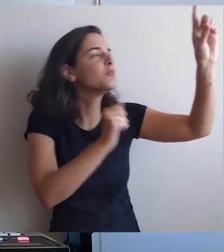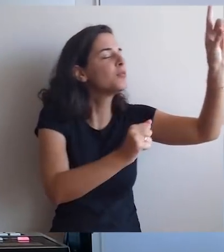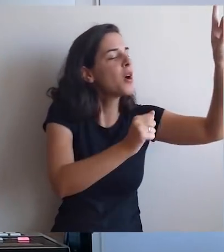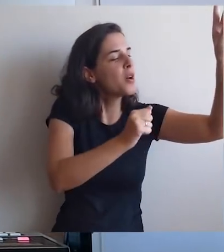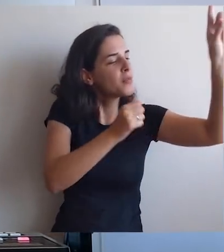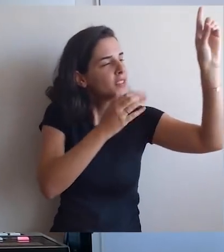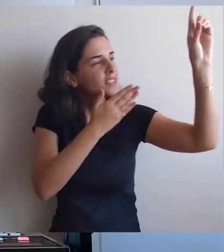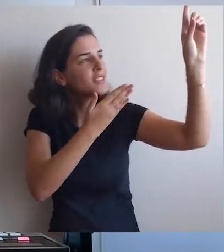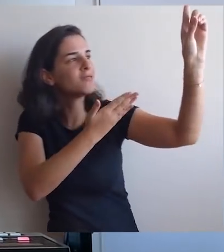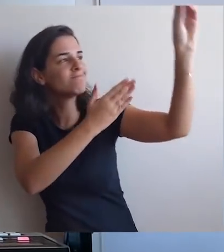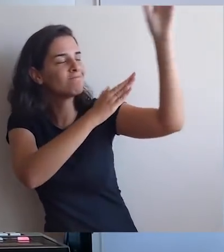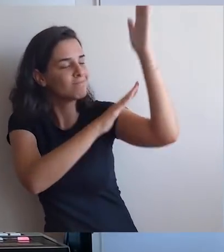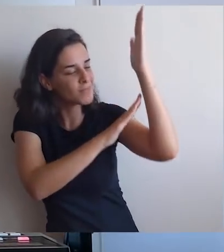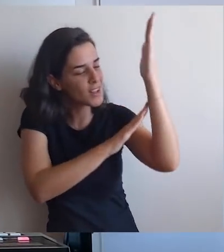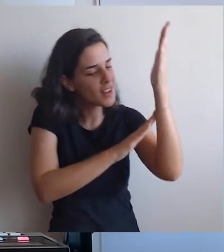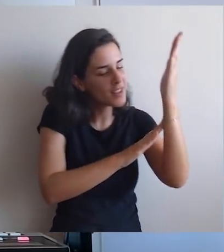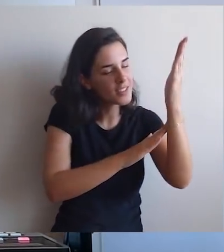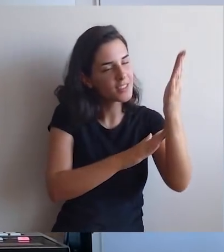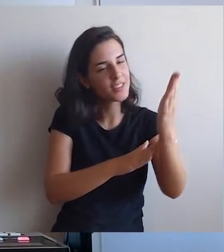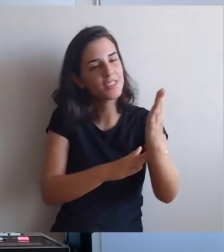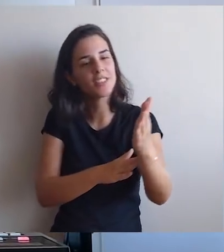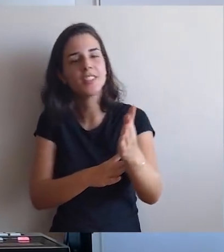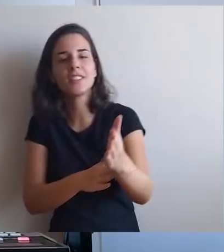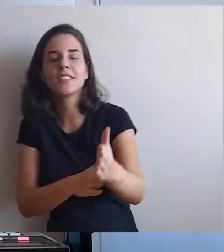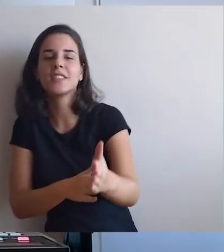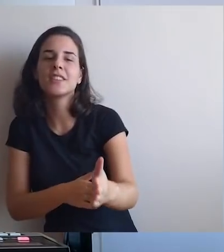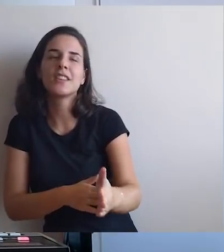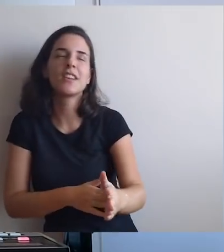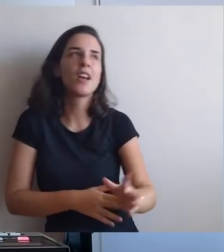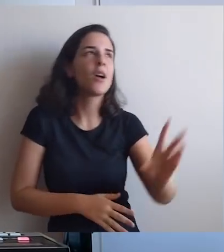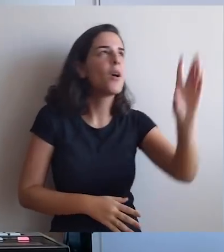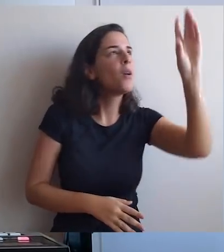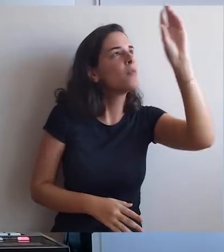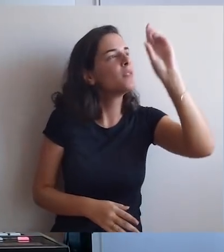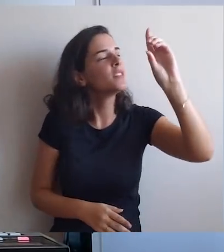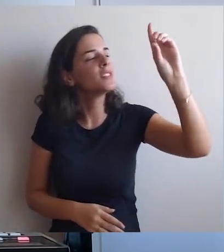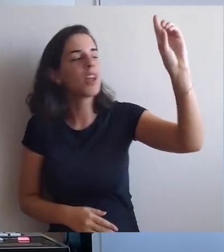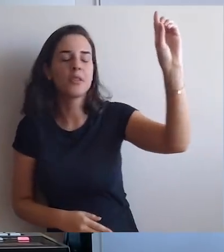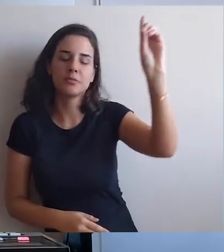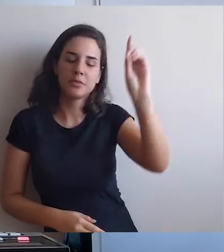é poderoso, pra sempre Ele é